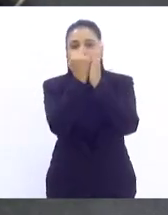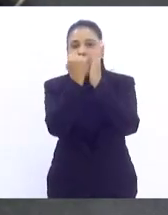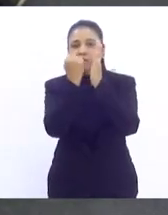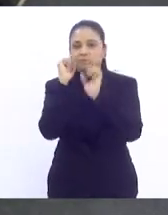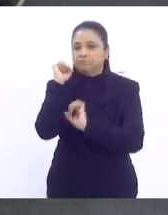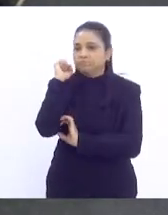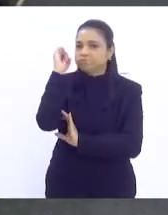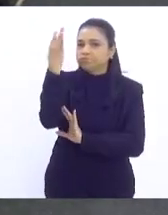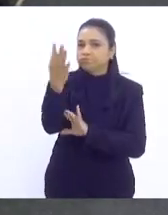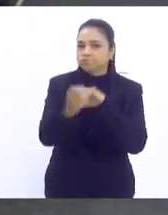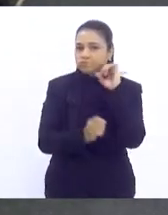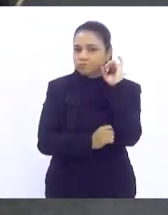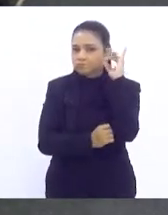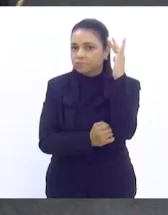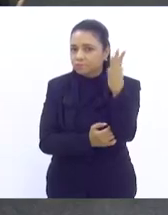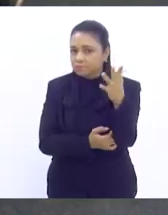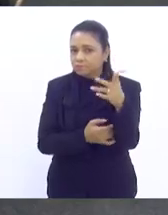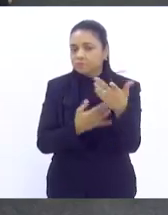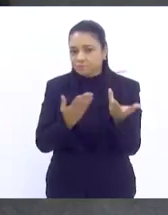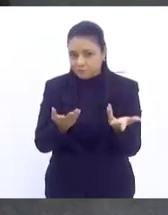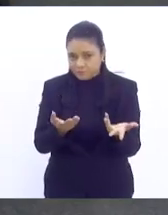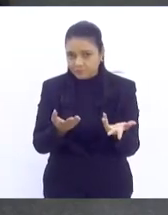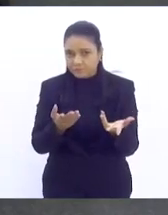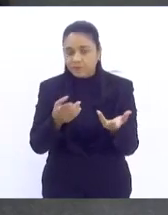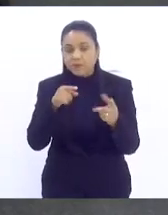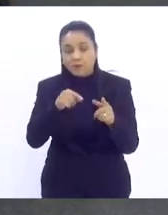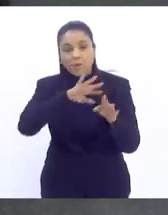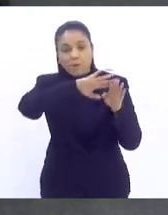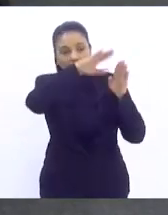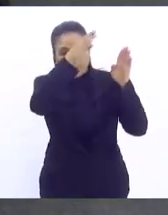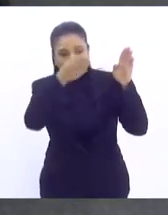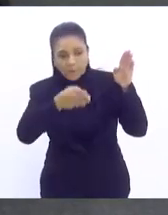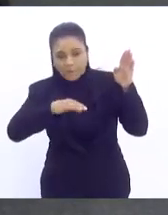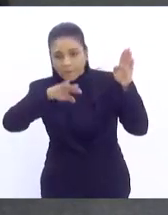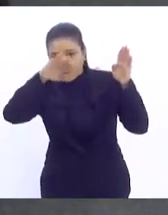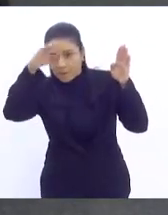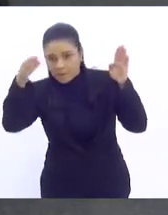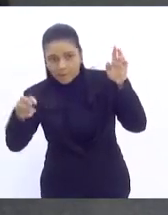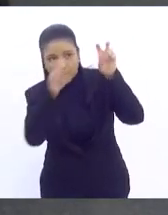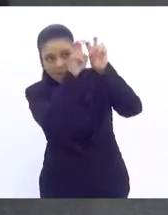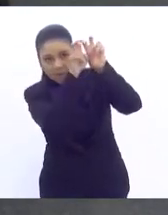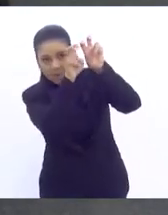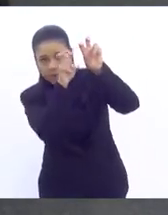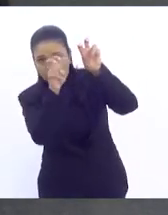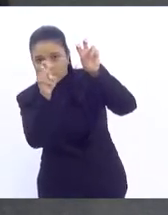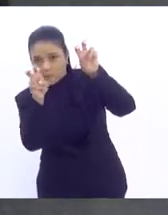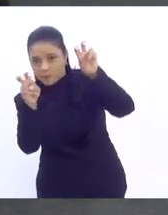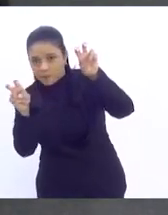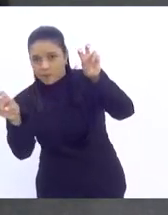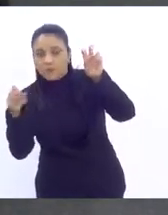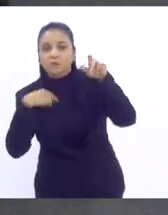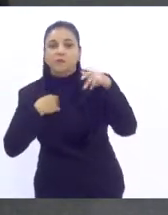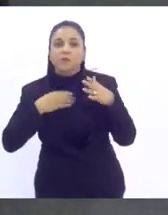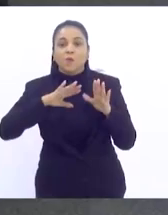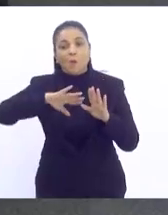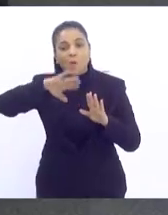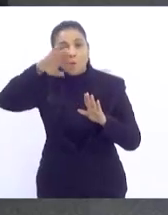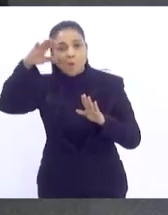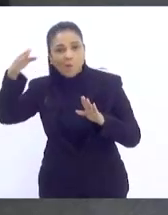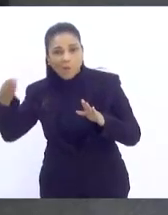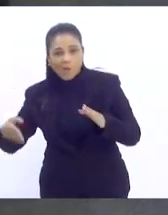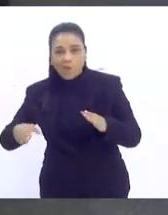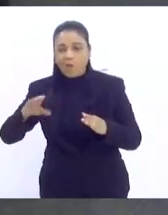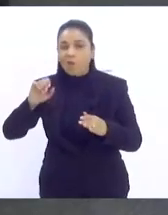por cada empreendimento a gente está falando do Pão de Açúcar e o Pão de Açúcar obviamente tem um Morro da Urca que já